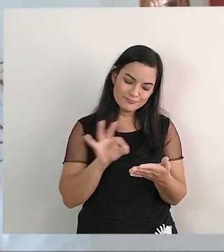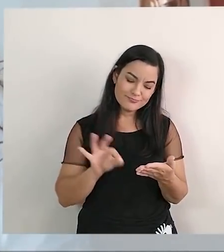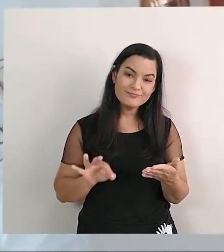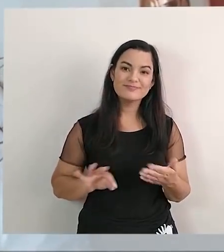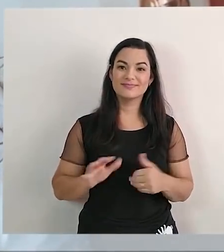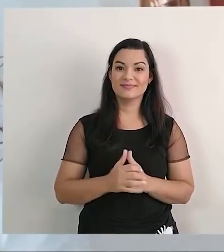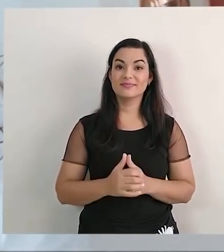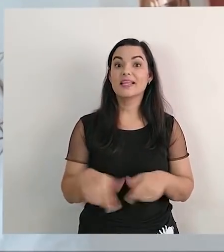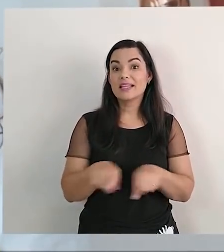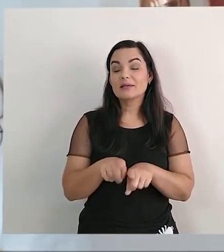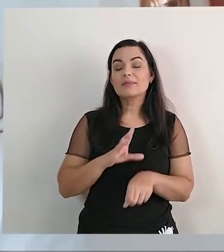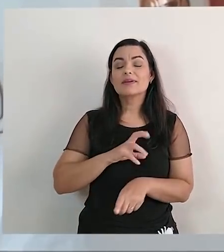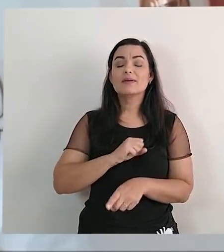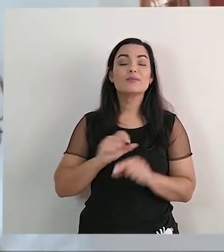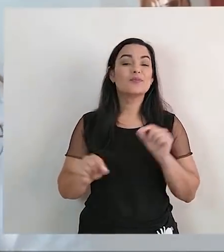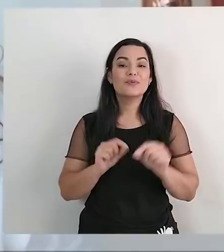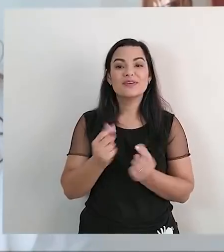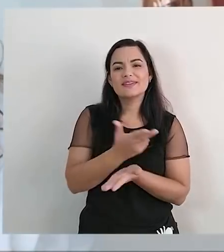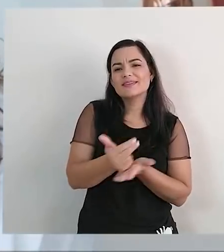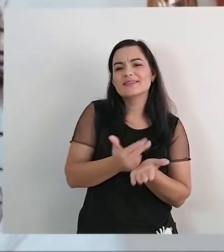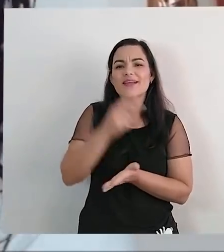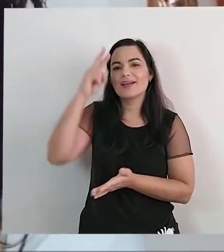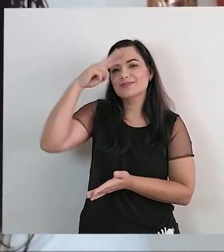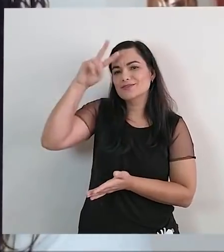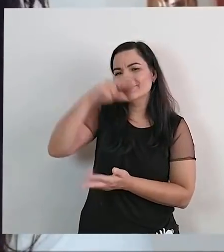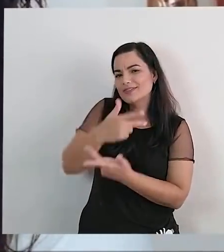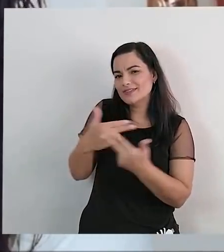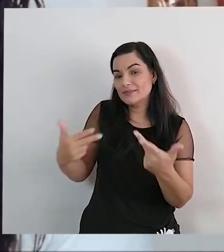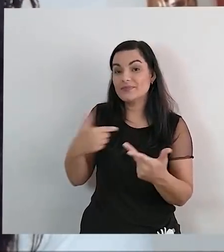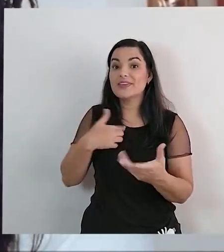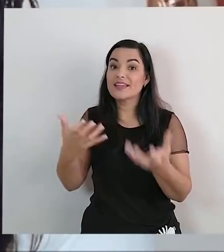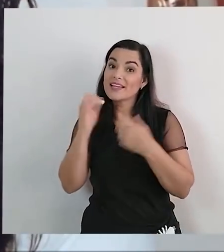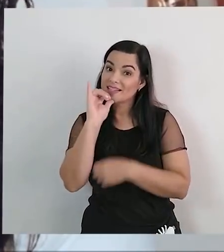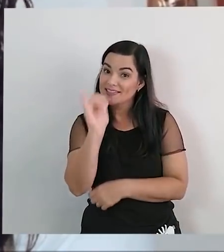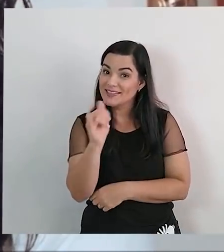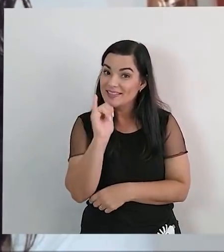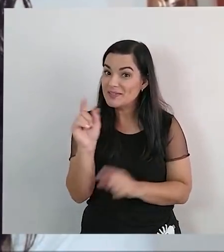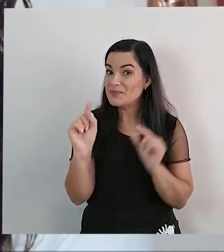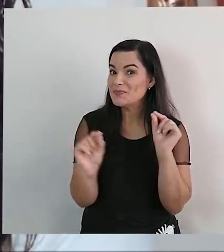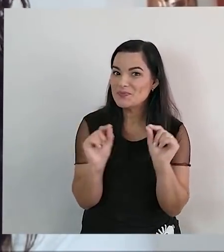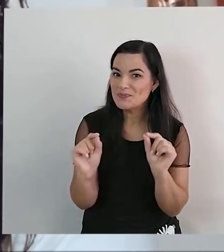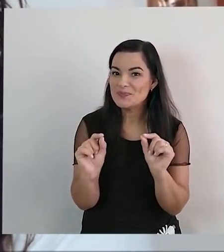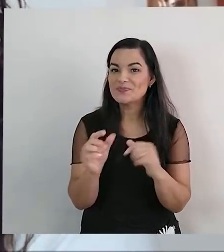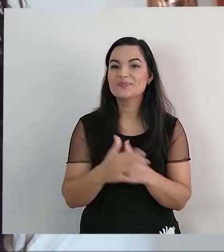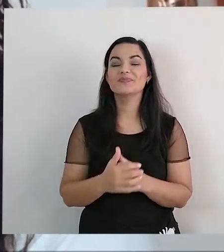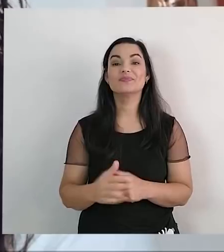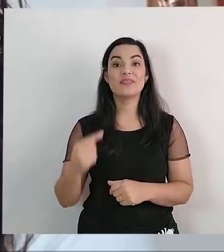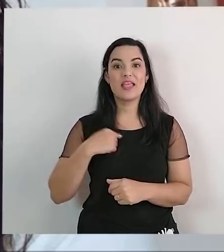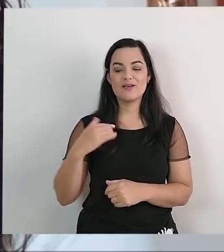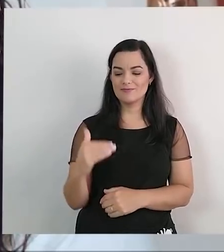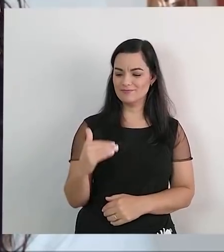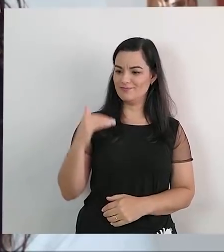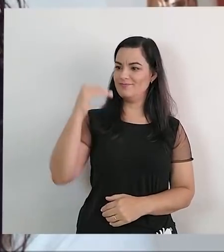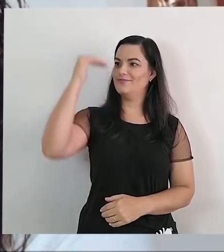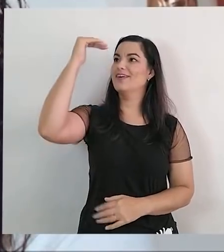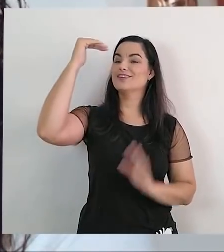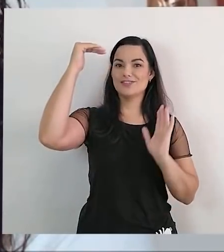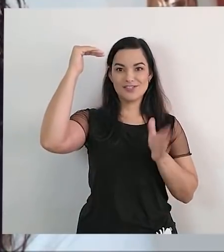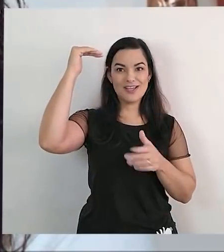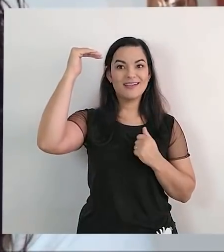muito também de desenhar histórias. E eu quero te contar uma coisa. Quando eu